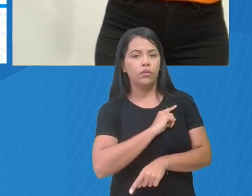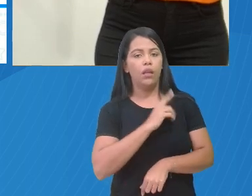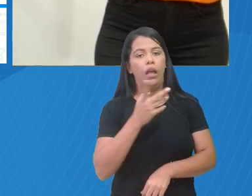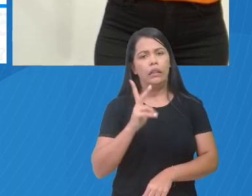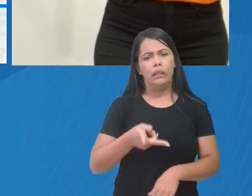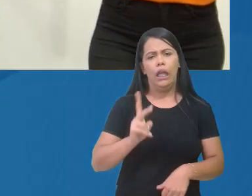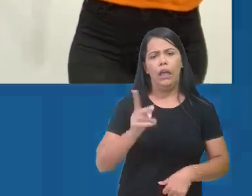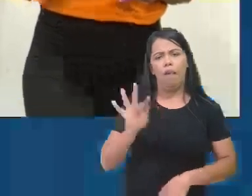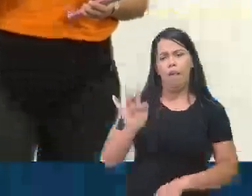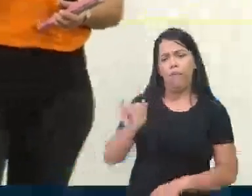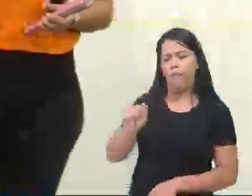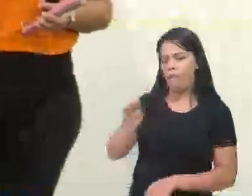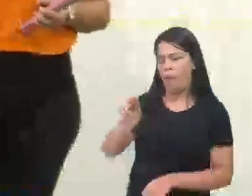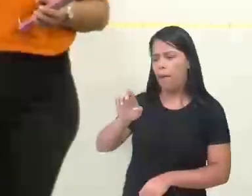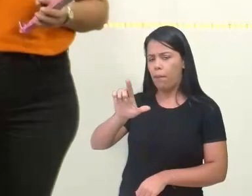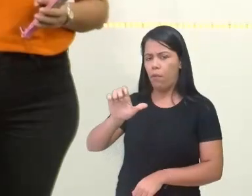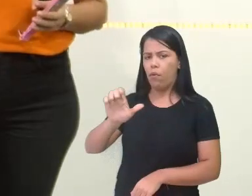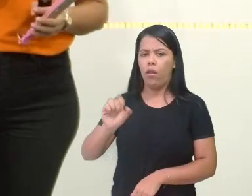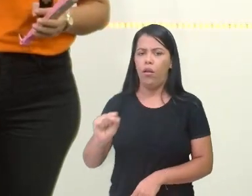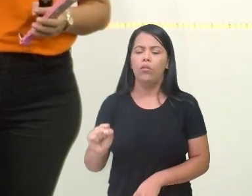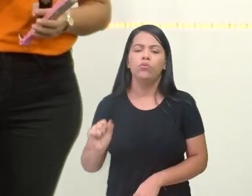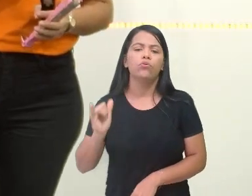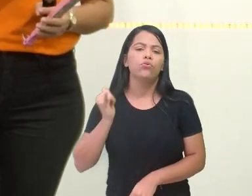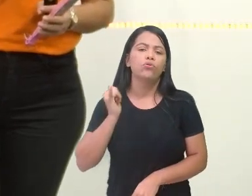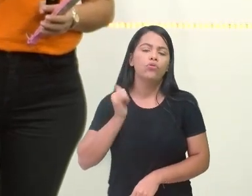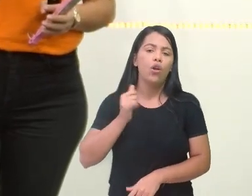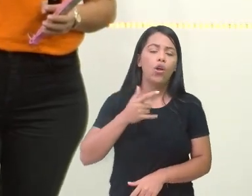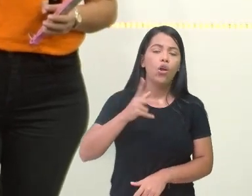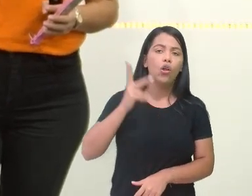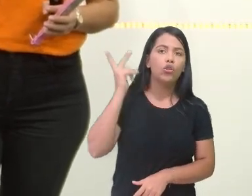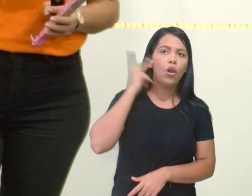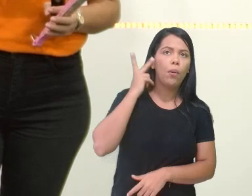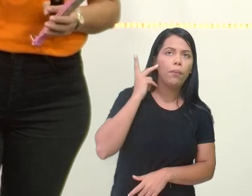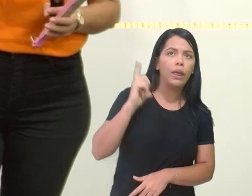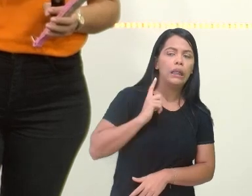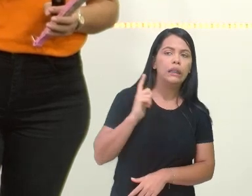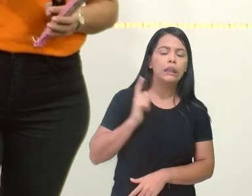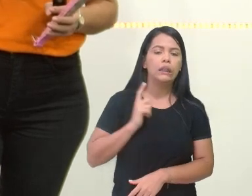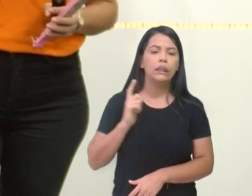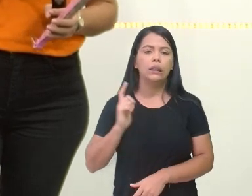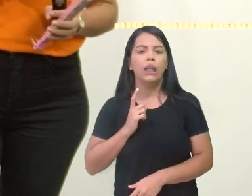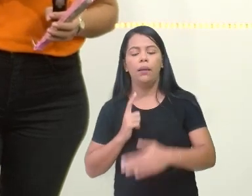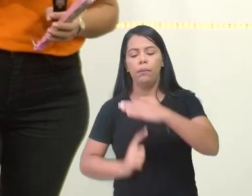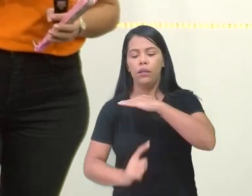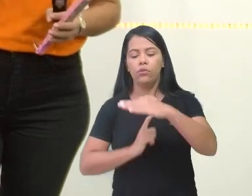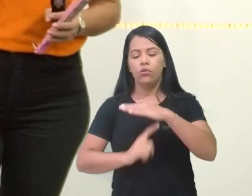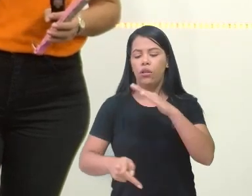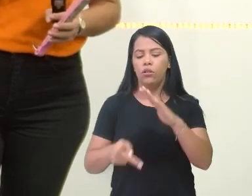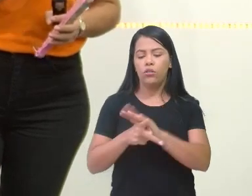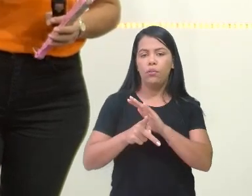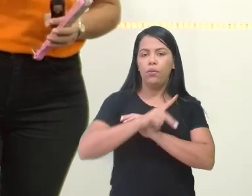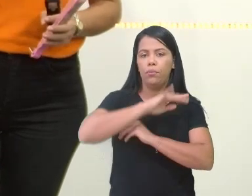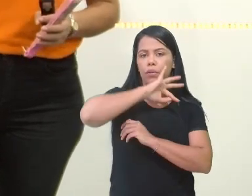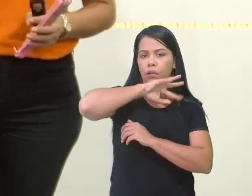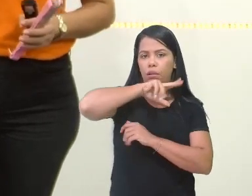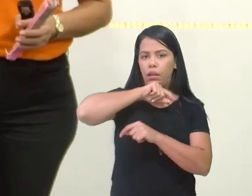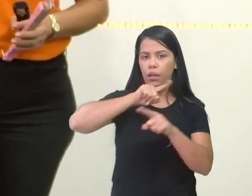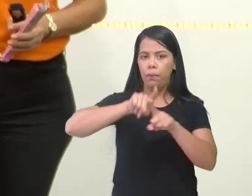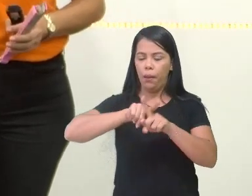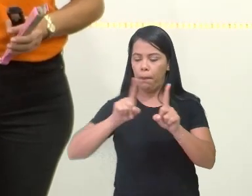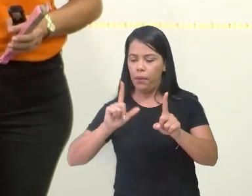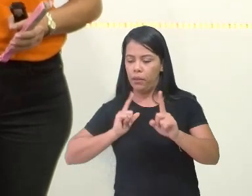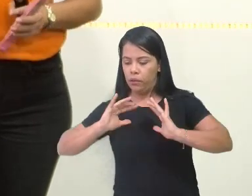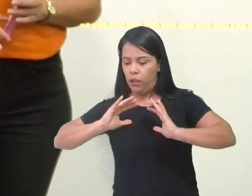não, sempre, nas nossas fábulas sempre tem personagens que são animais, mas que têm